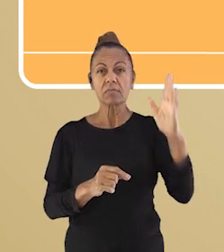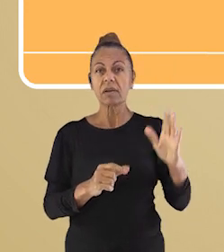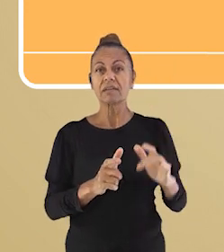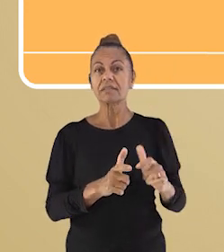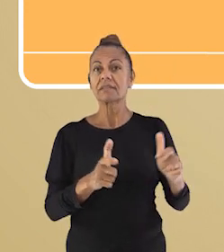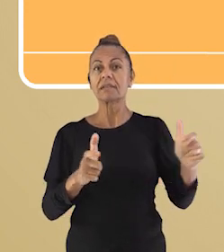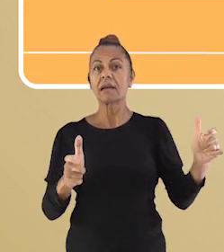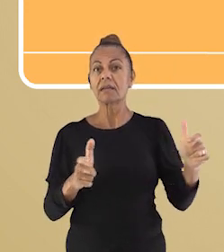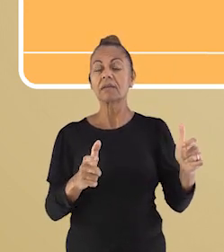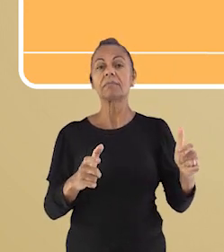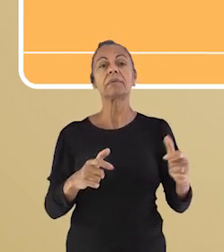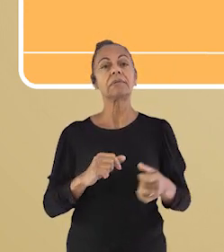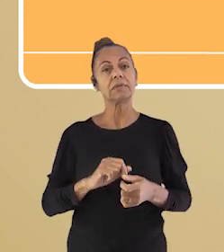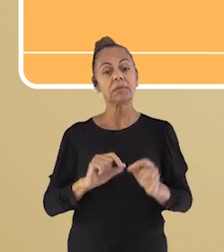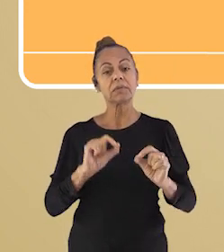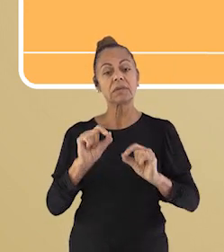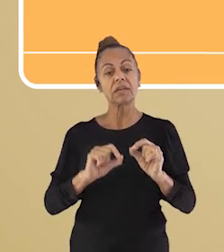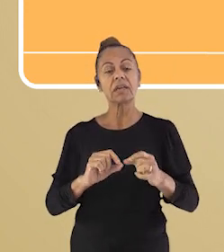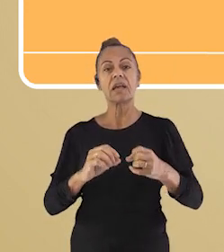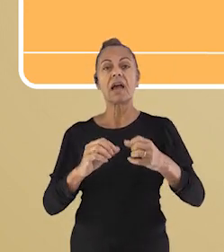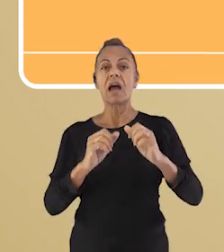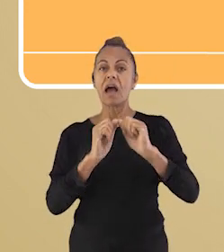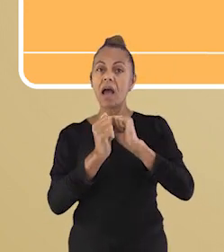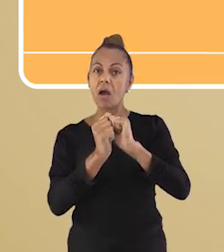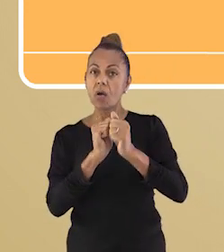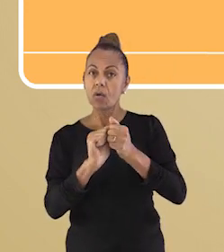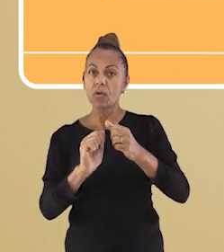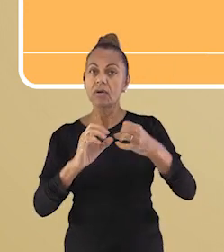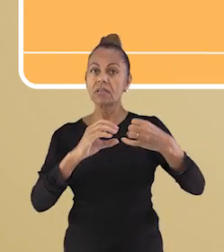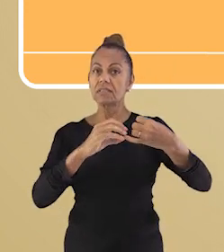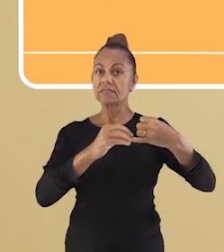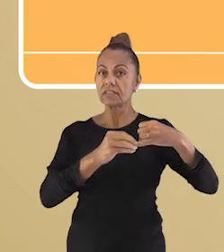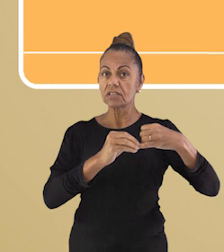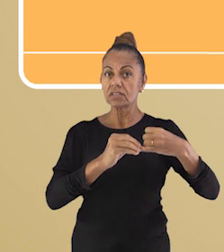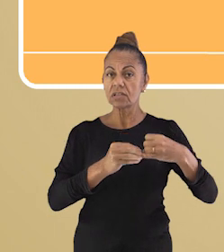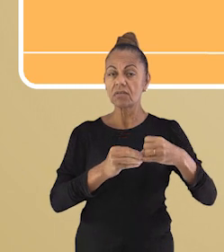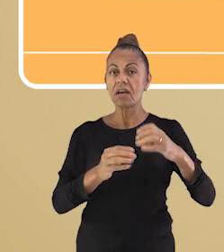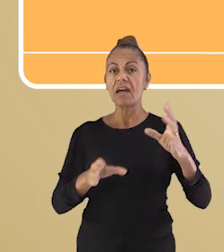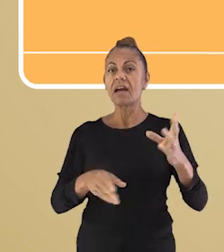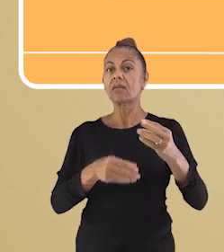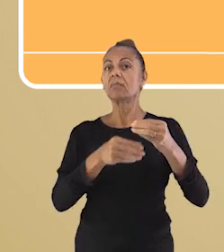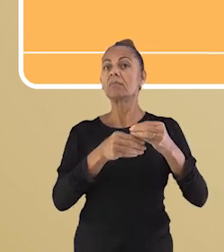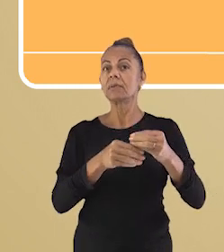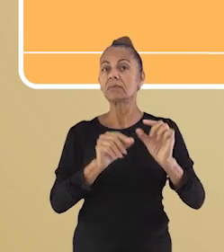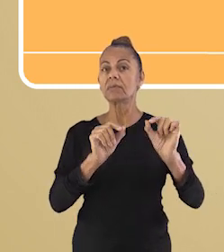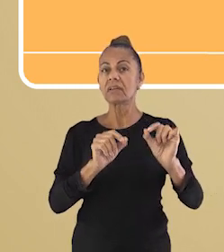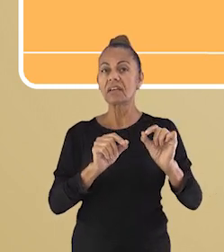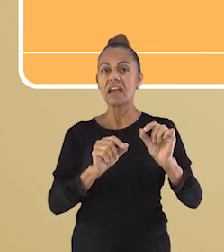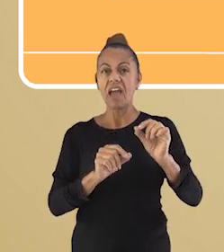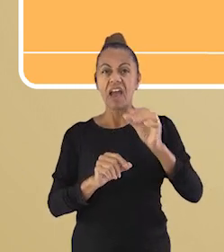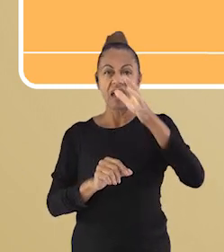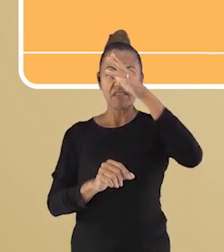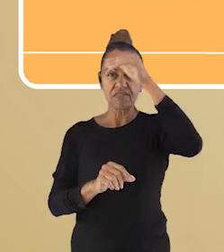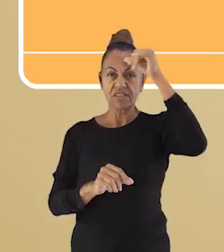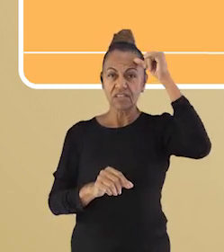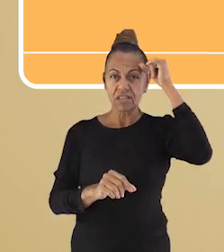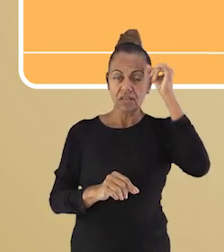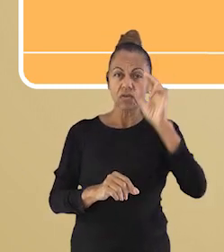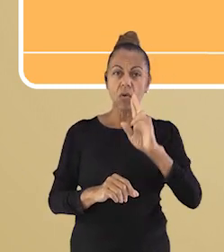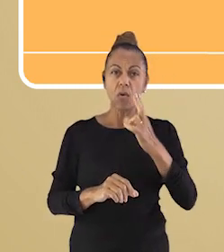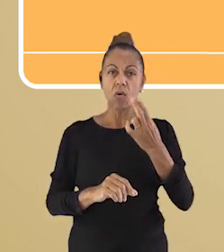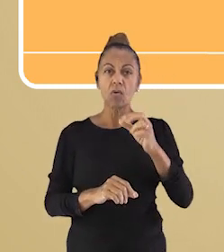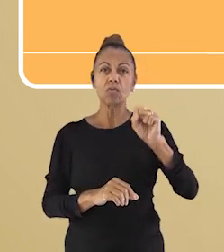brasileiros é composta basicamente por arroz e feijão, associada a alimentos como refrigerantes ou